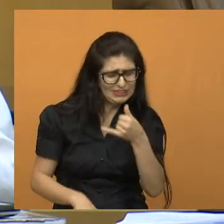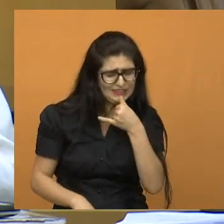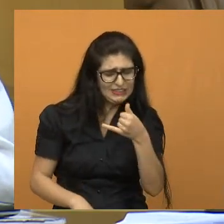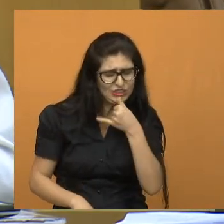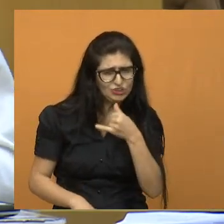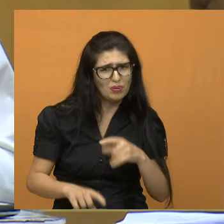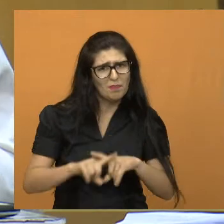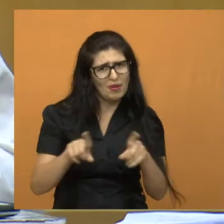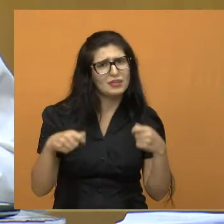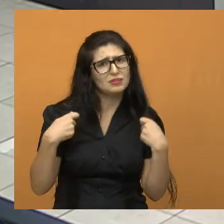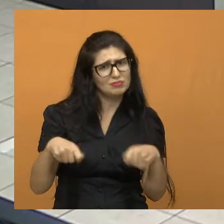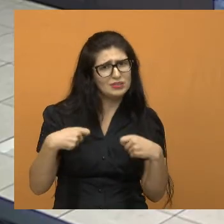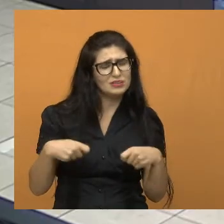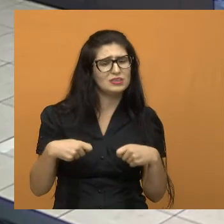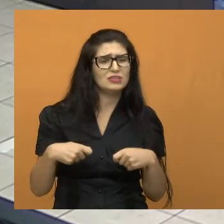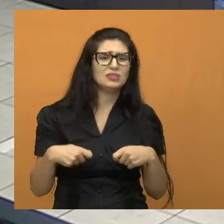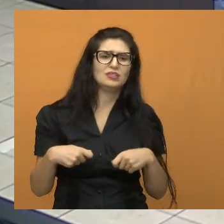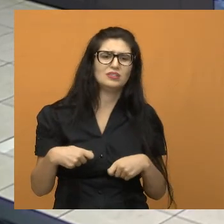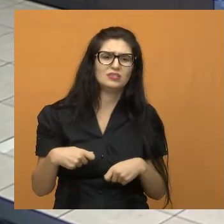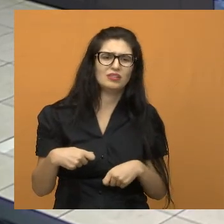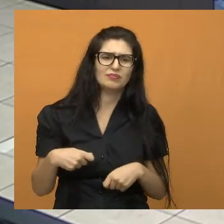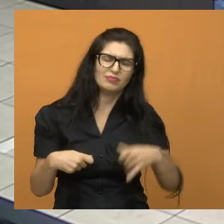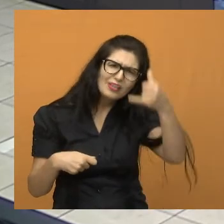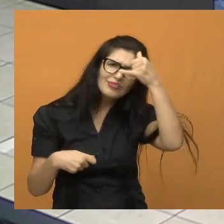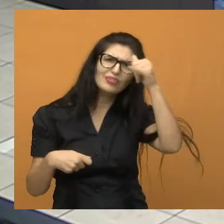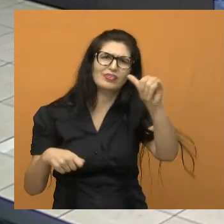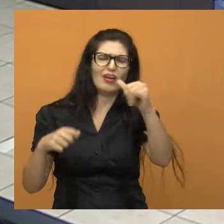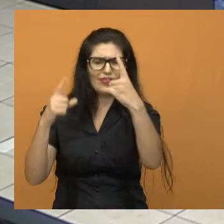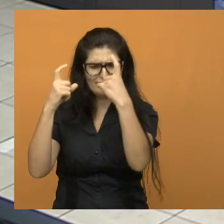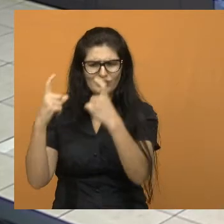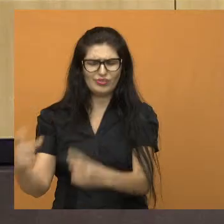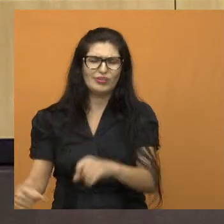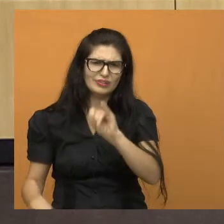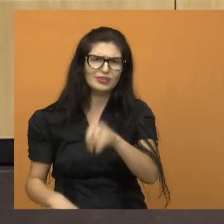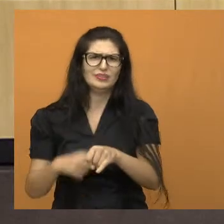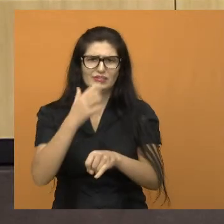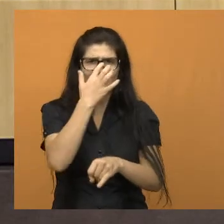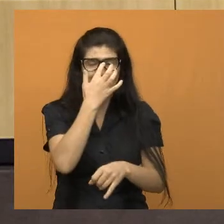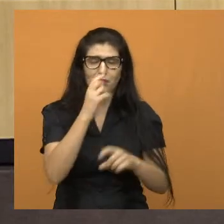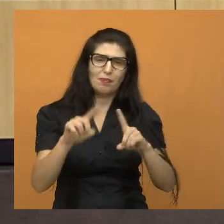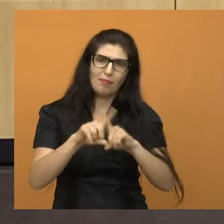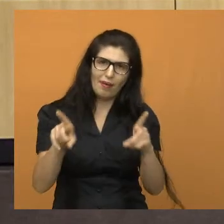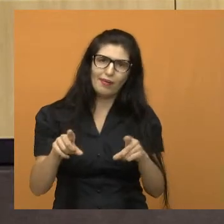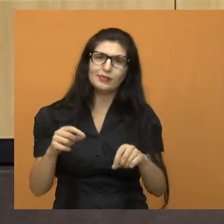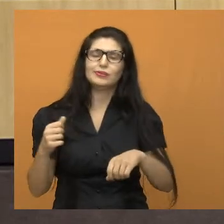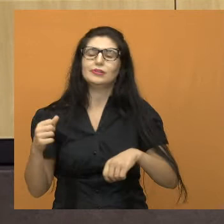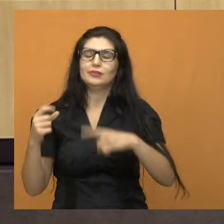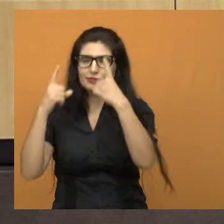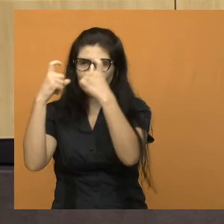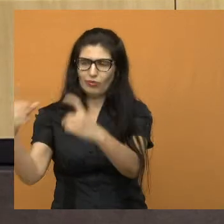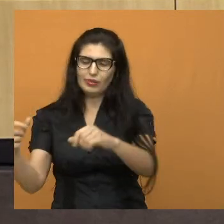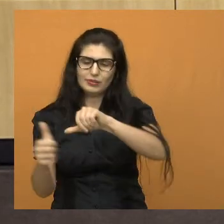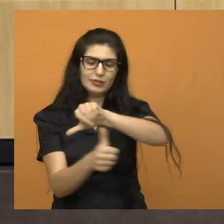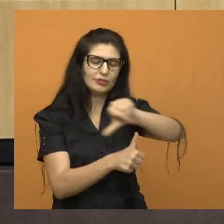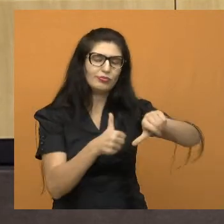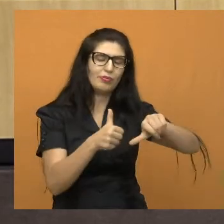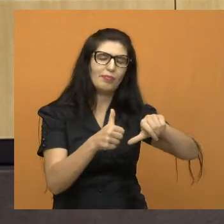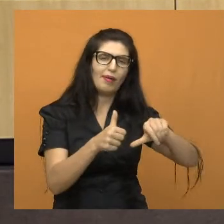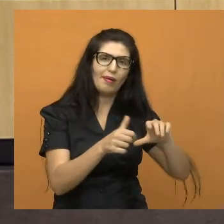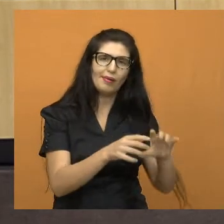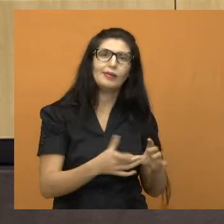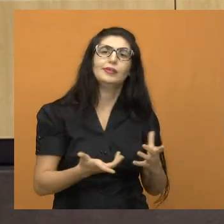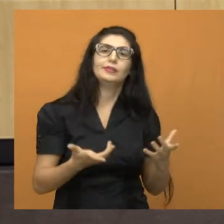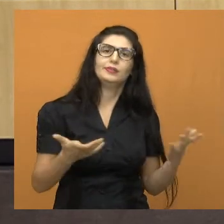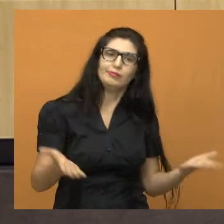superação. Eu penso também, padre, que a gente precisa, a família, tomar os lugares